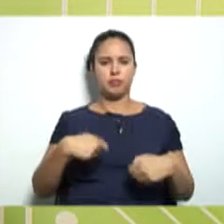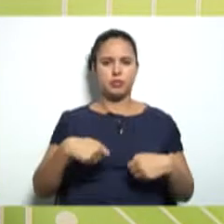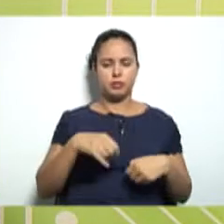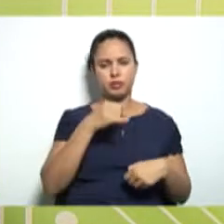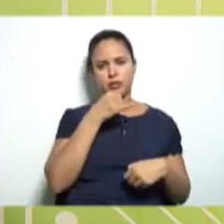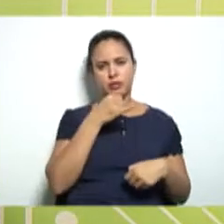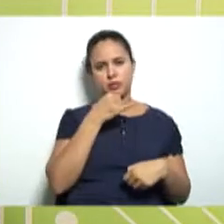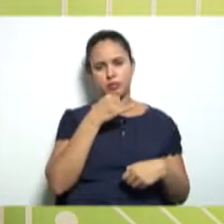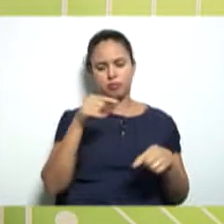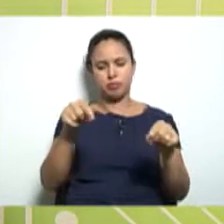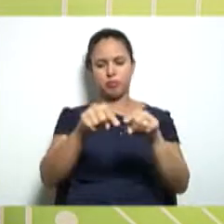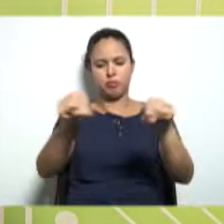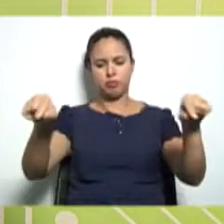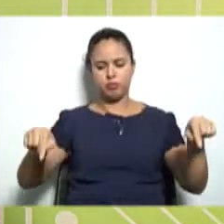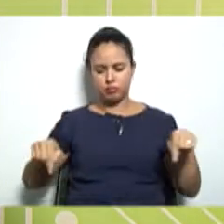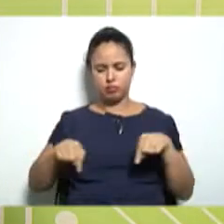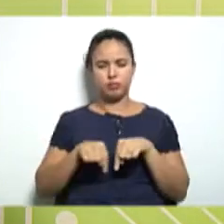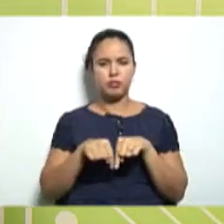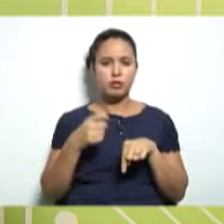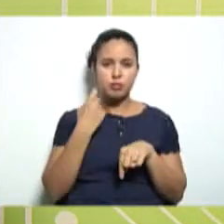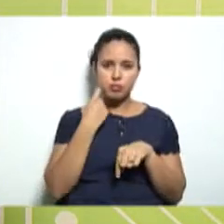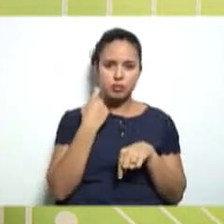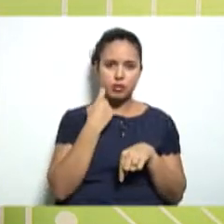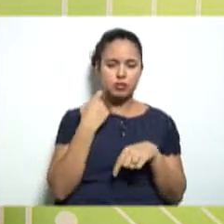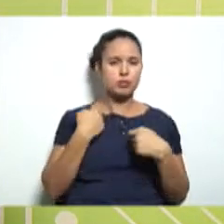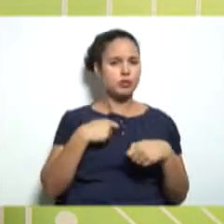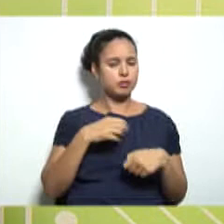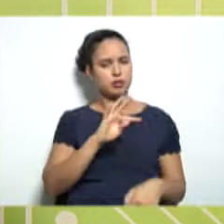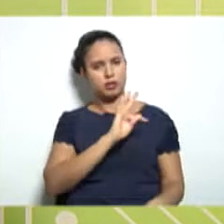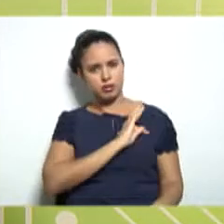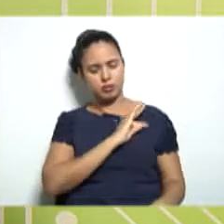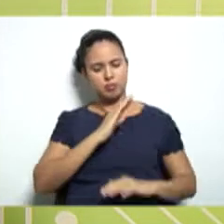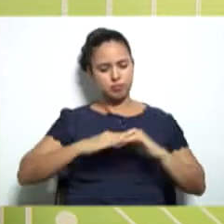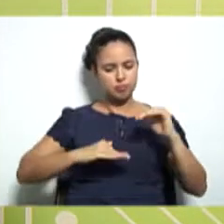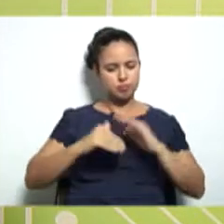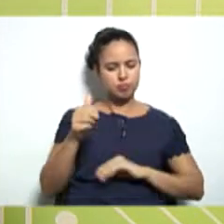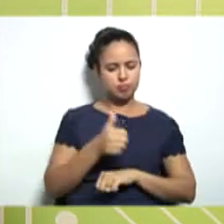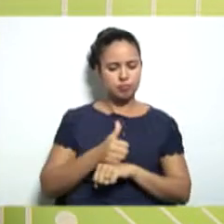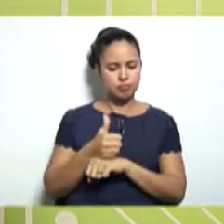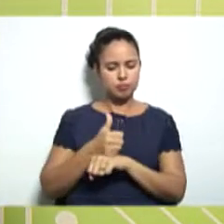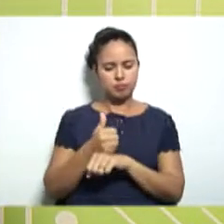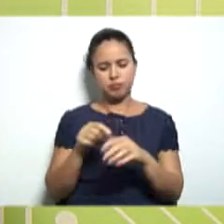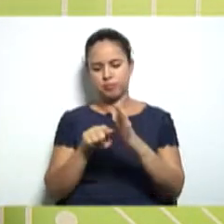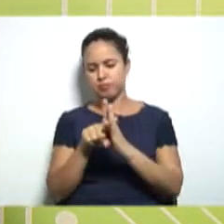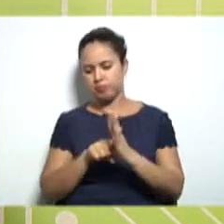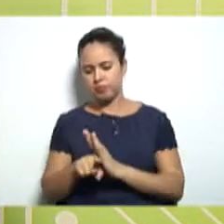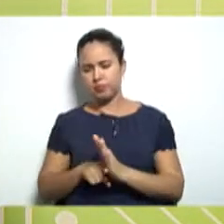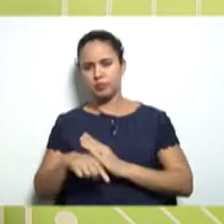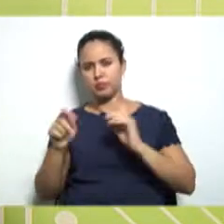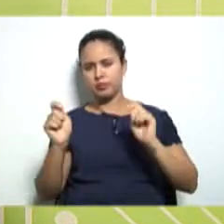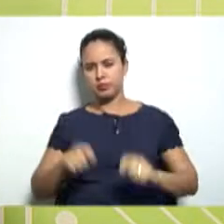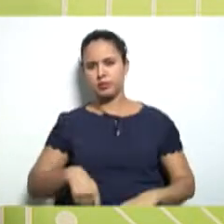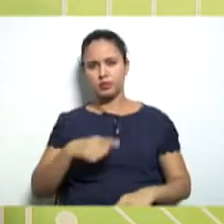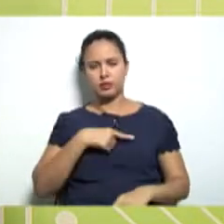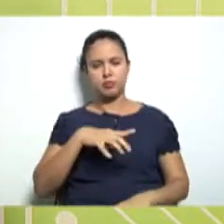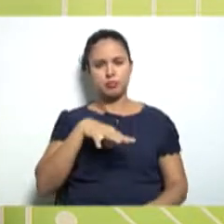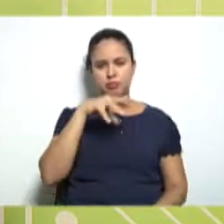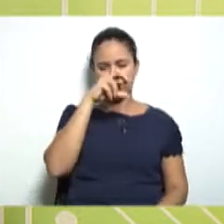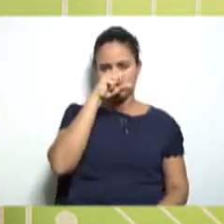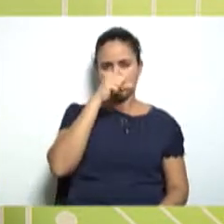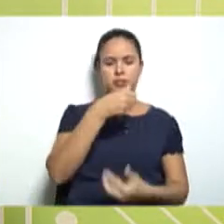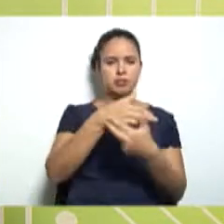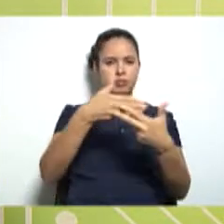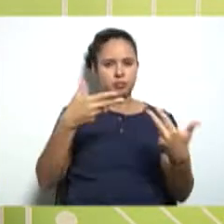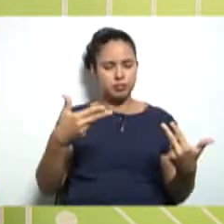assistência técnica para ver se o tanque está oxigenado o suficiente, se está tendo circulação de água. E essa assistência técnica nem sempre chega ao